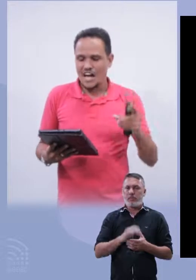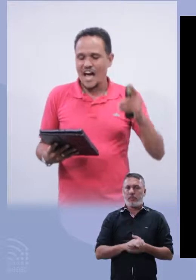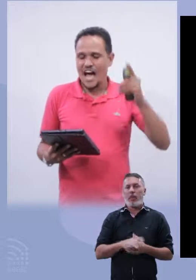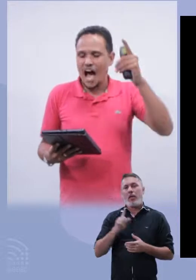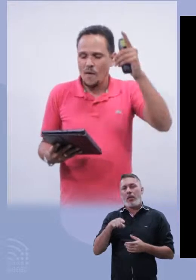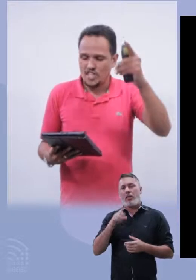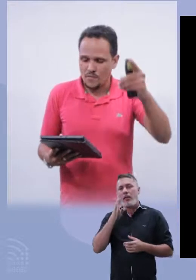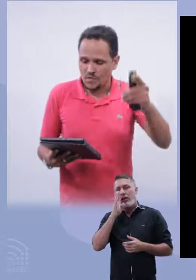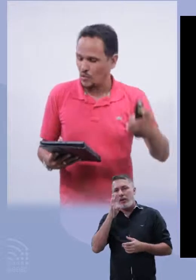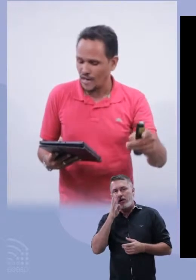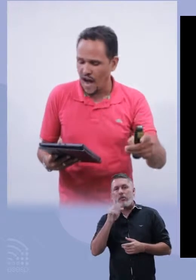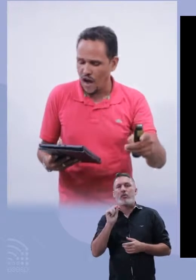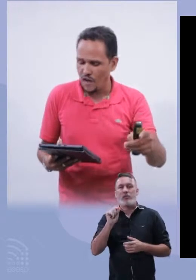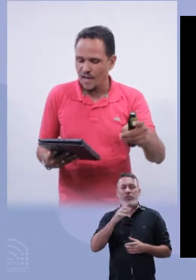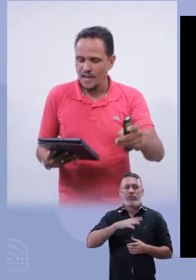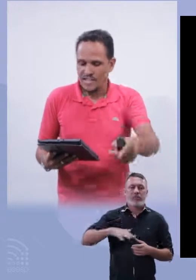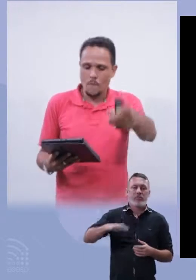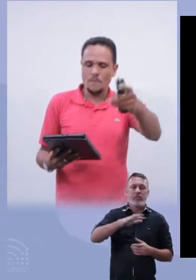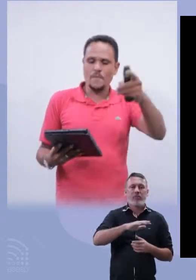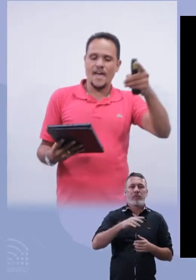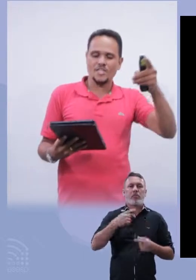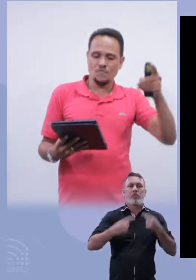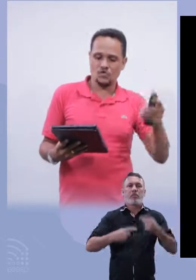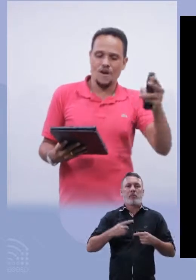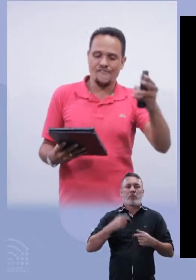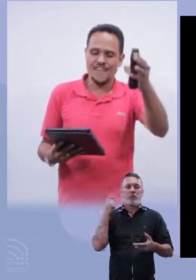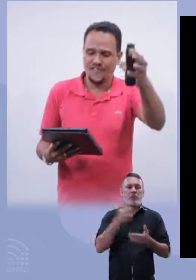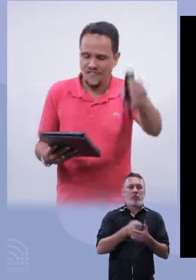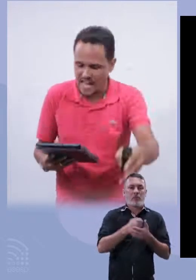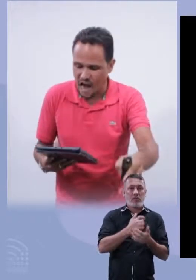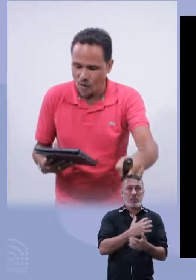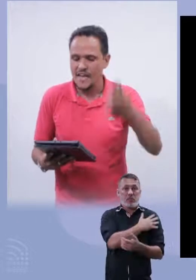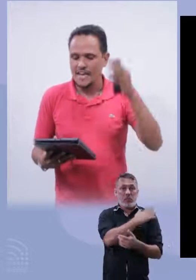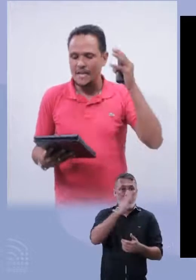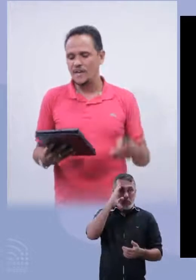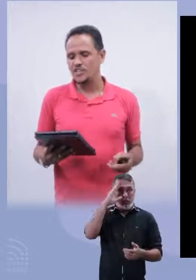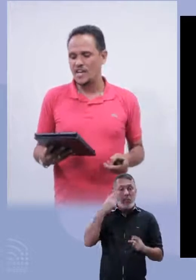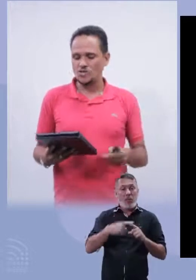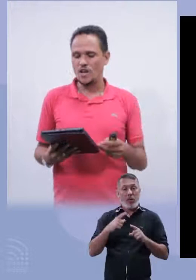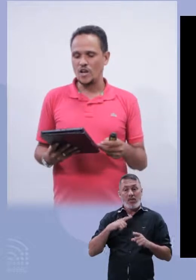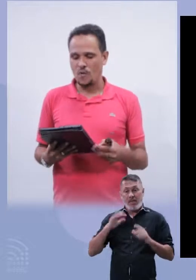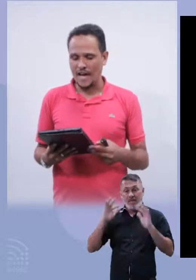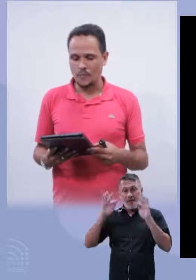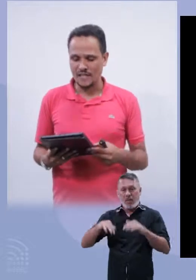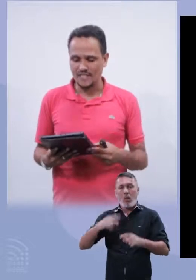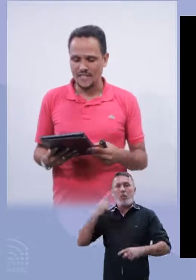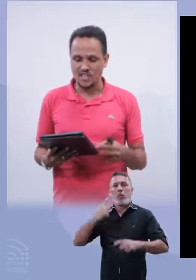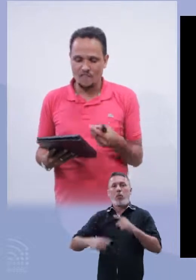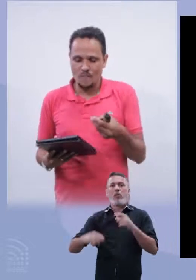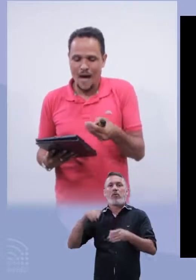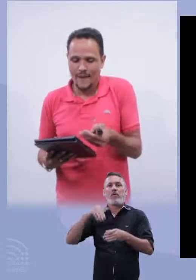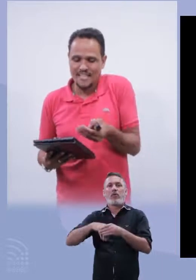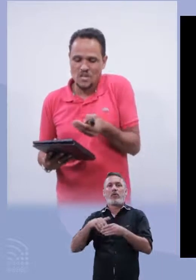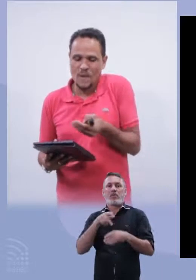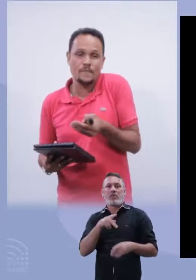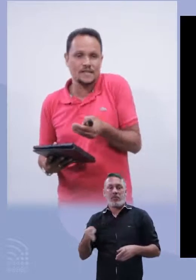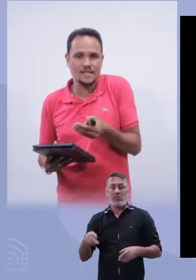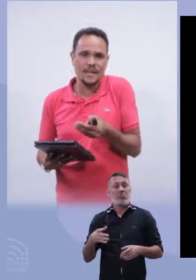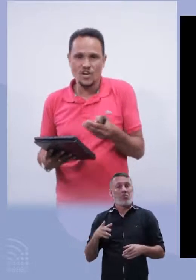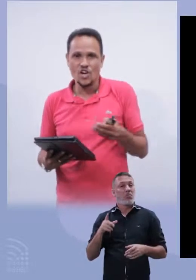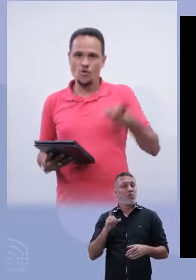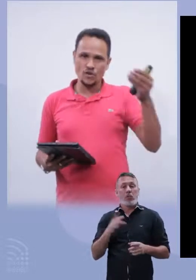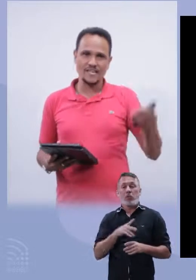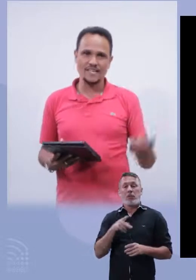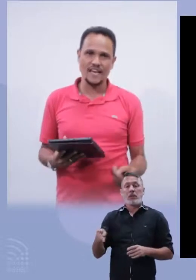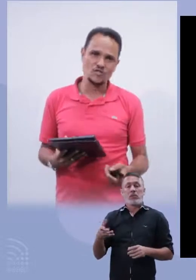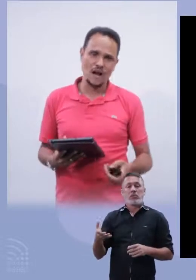uma crítica ao regime ditatorial, que ao mesmo em sua fase final, impedia a escolha popular do presidente. Gente, apareceu a palavra